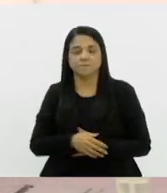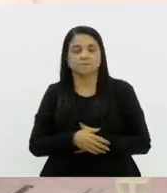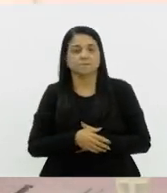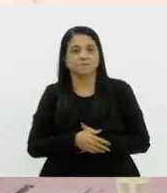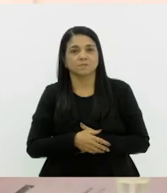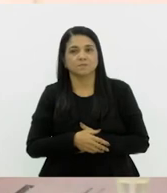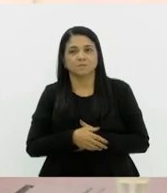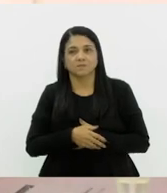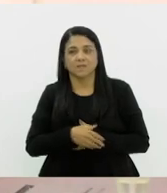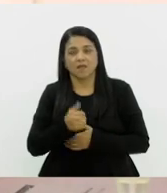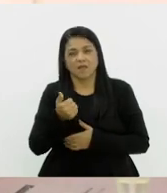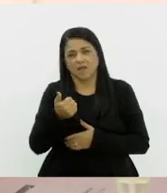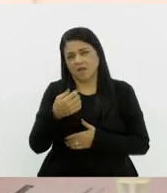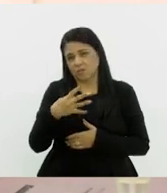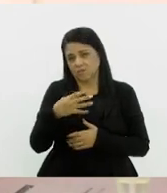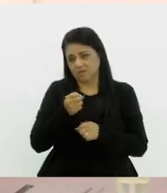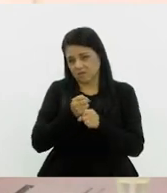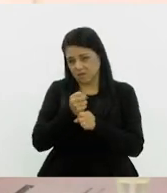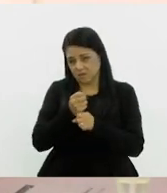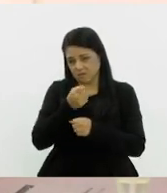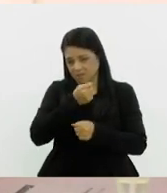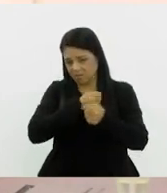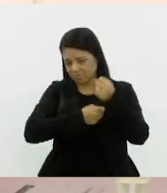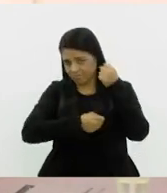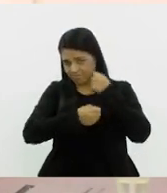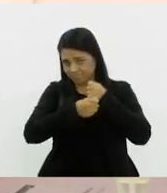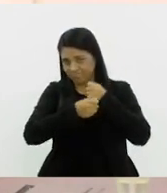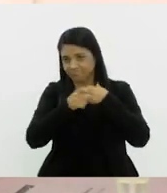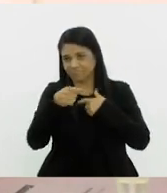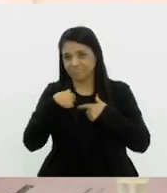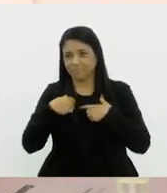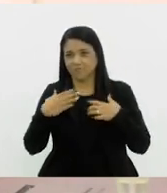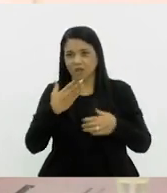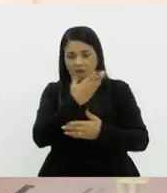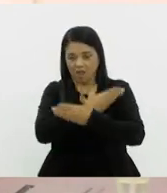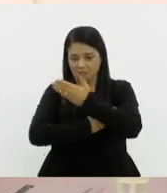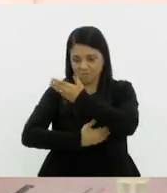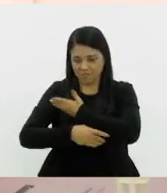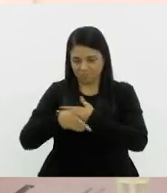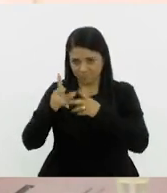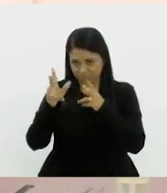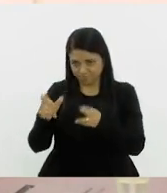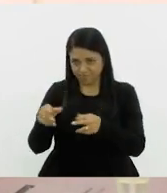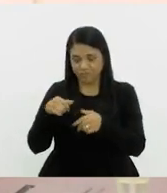Há 14 anos atrás, eu estava com essa camiseta e nós tomamos posse do heliponto da Lagoa.